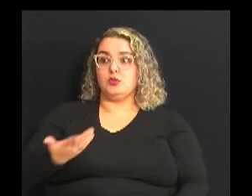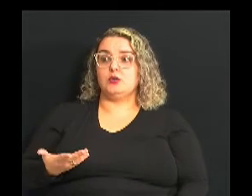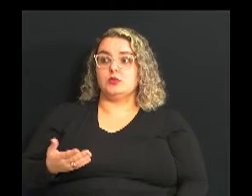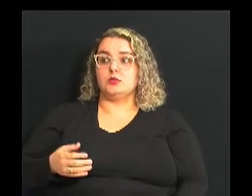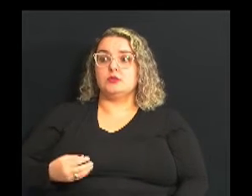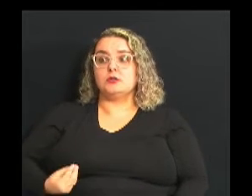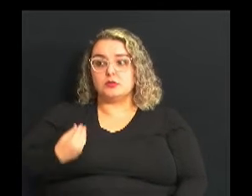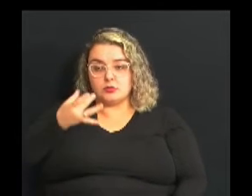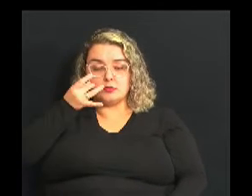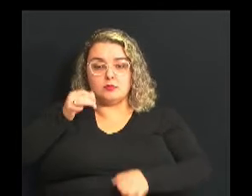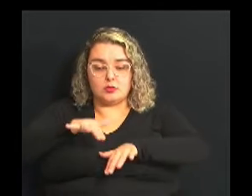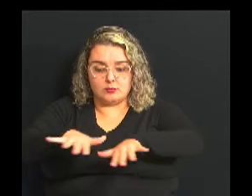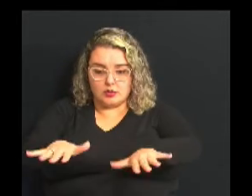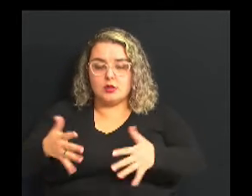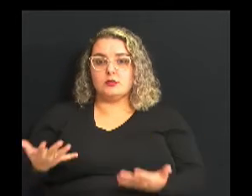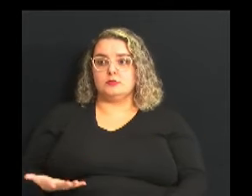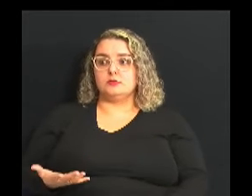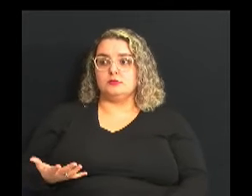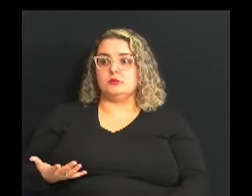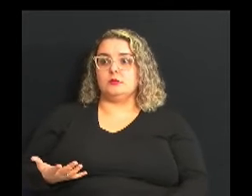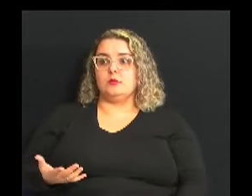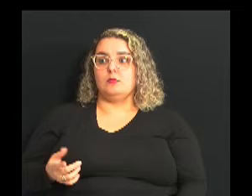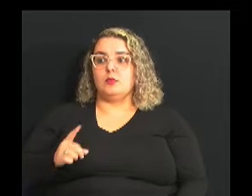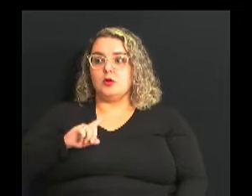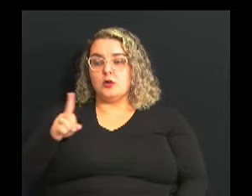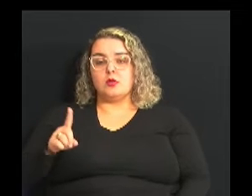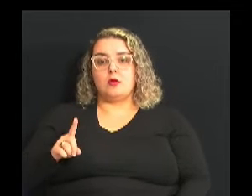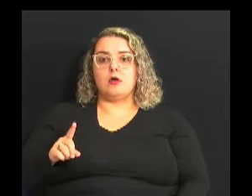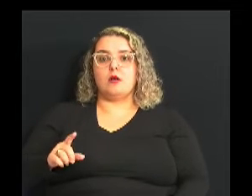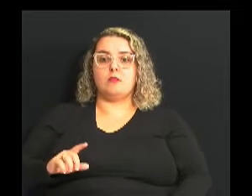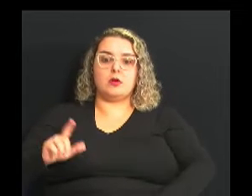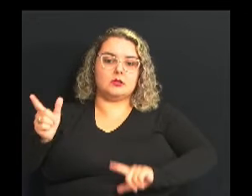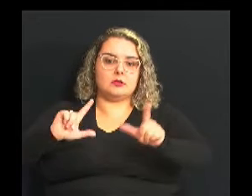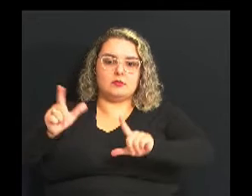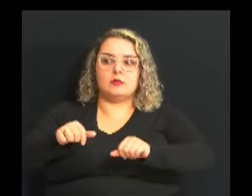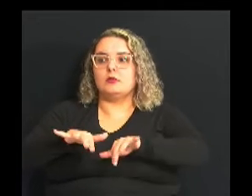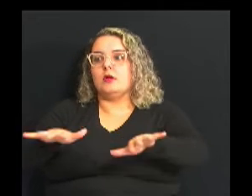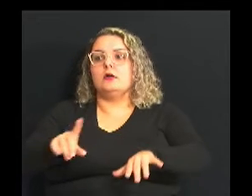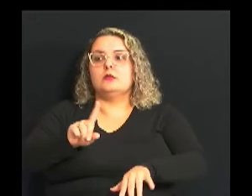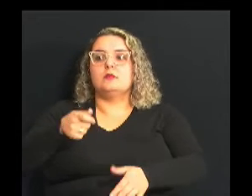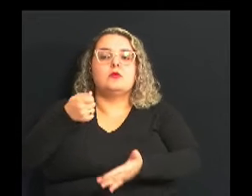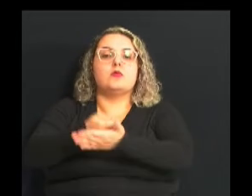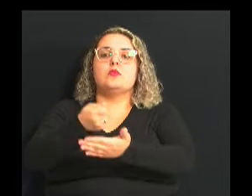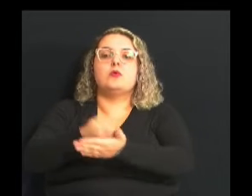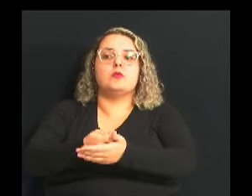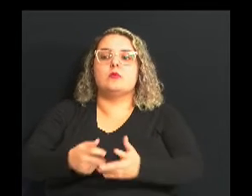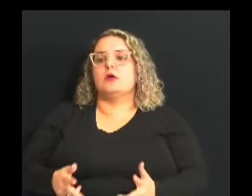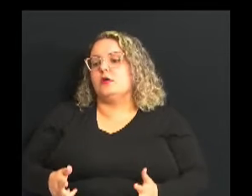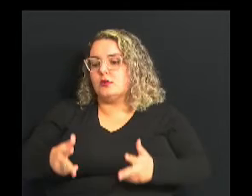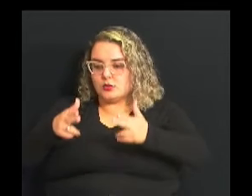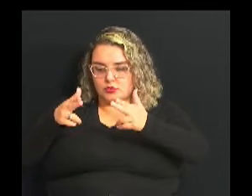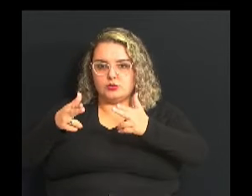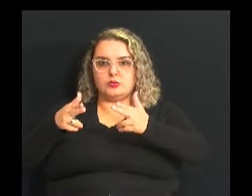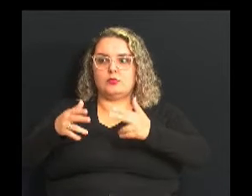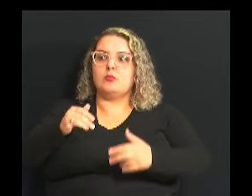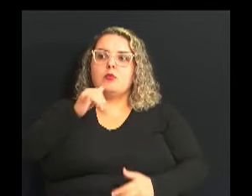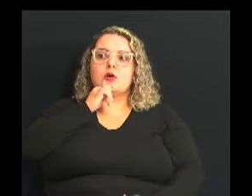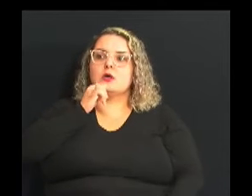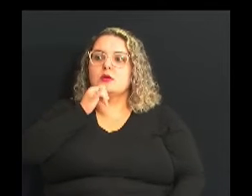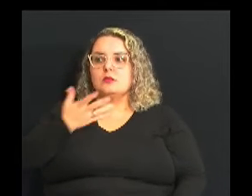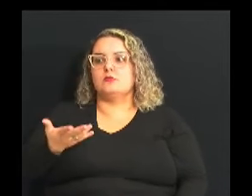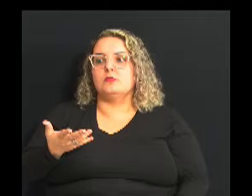transmissão é que nós não, por não ser uma TV comercial, nós não temos a obrigação de interromper por exemplo, para passar